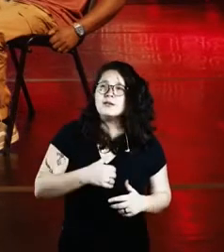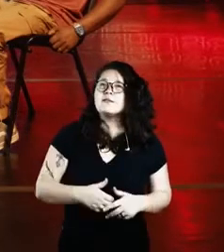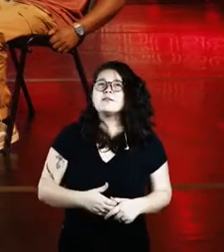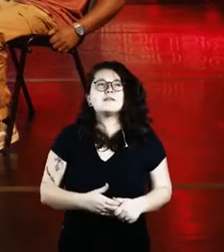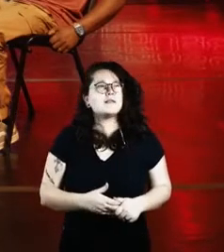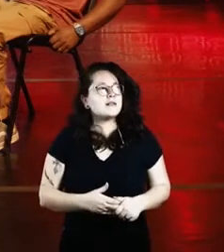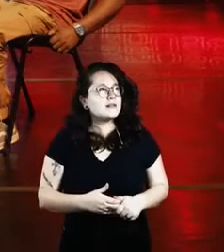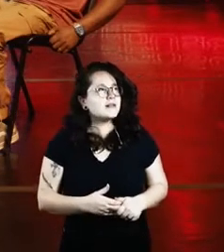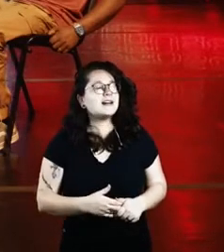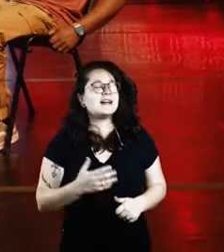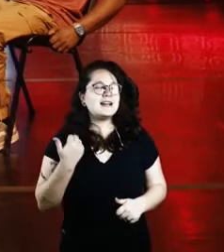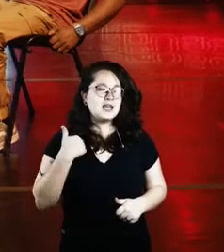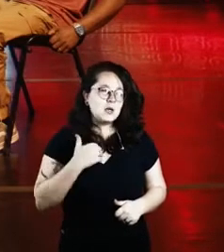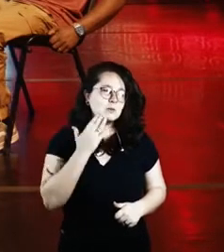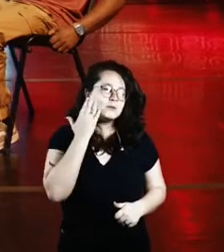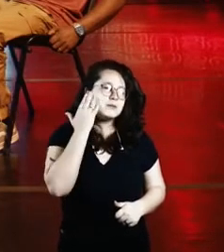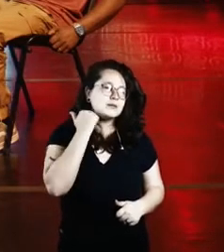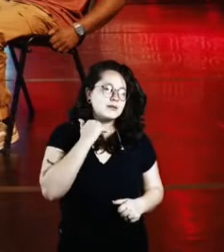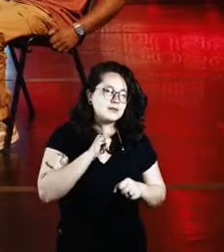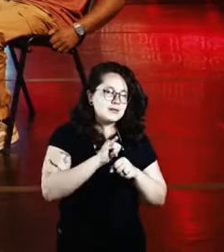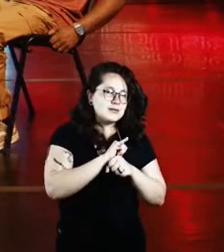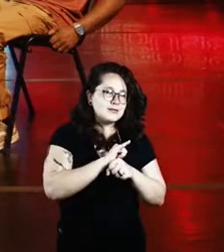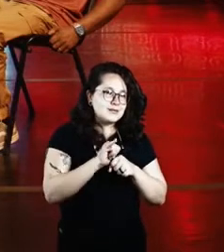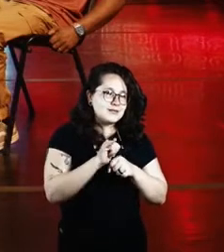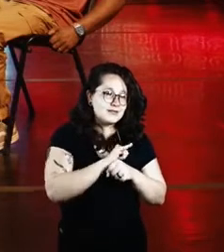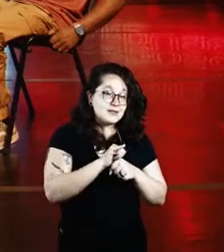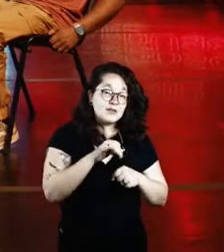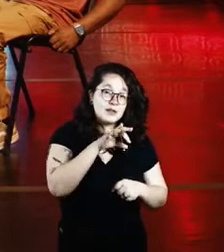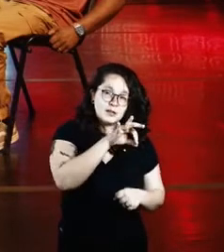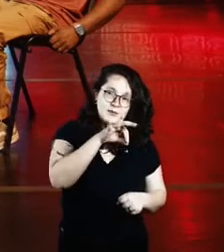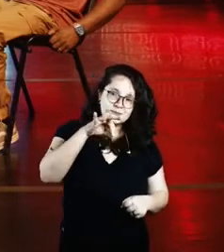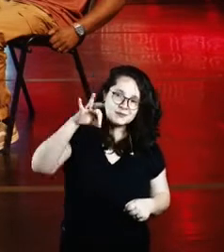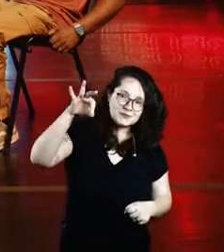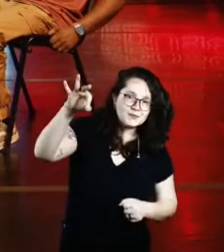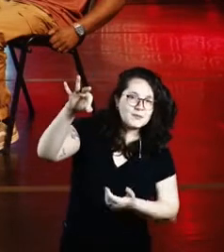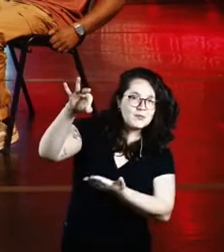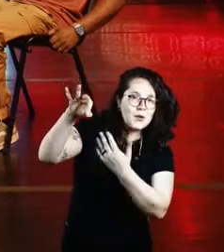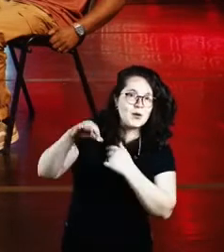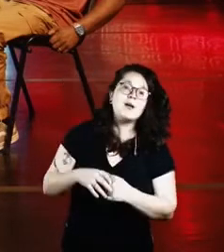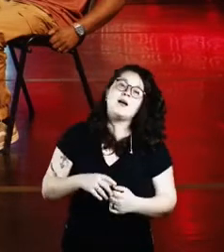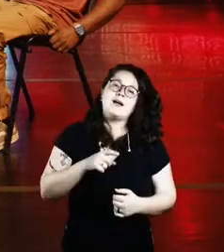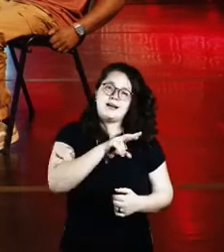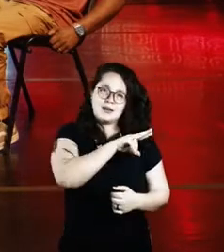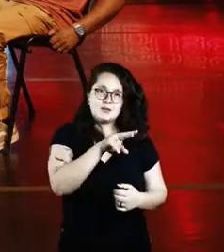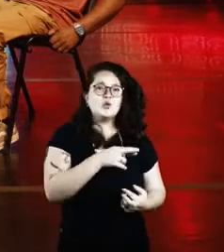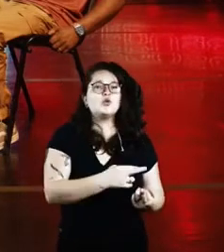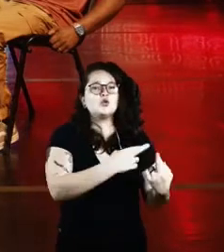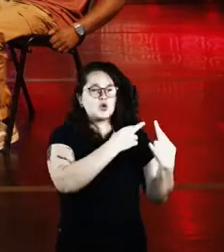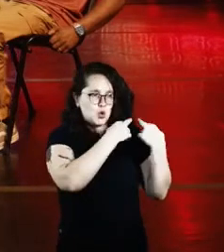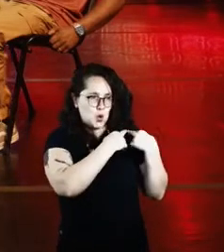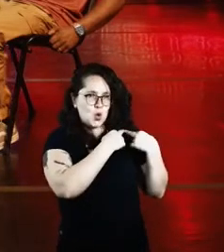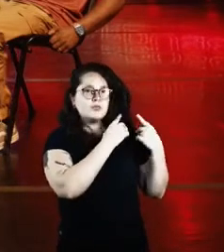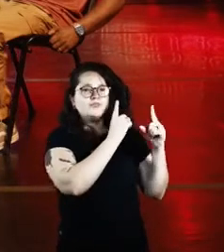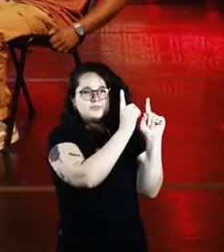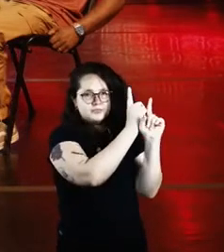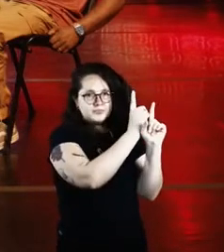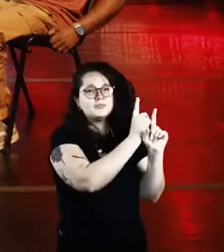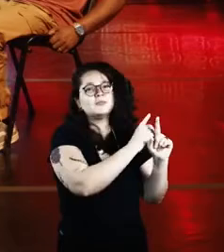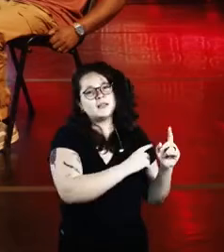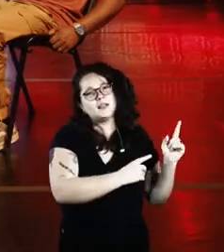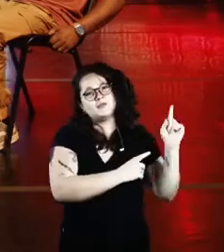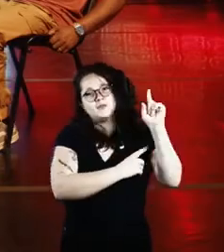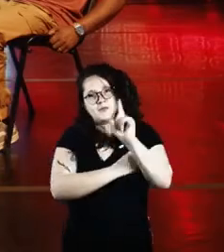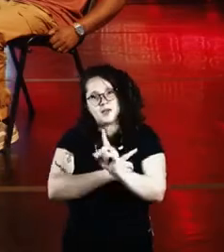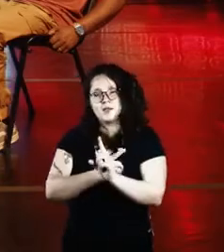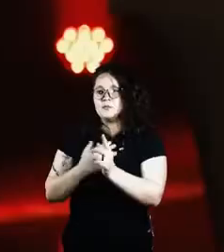carta na manga pra esse lugar aqui de bairro. Eu falei, ó, é seu, ó. Aí veio os donos, né, consegui achar os caras pra vir, e aí eu acho